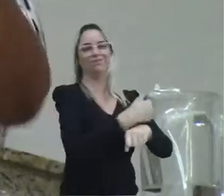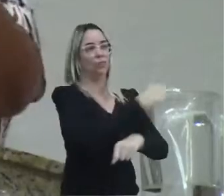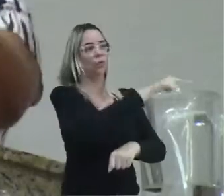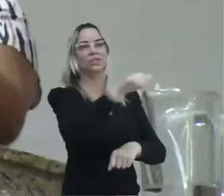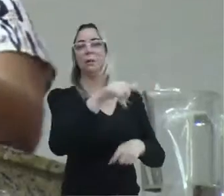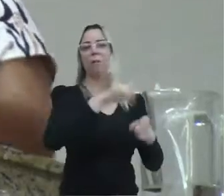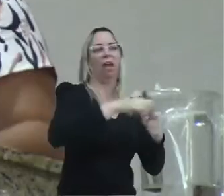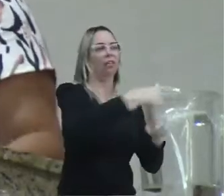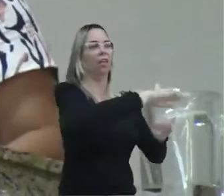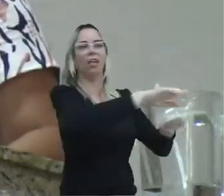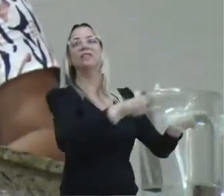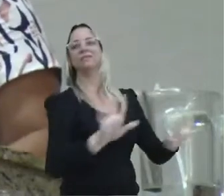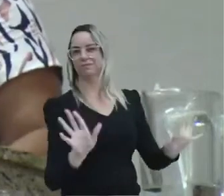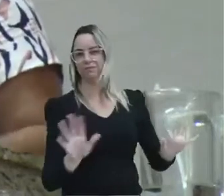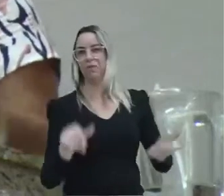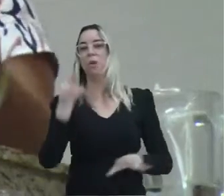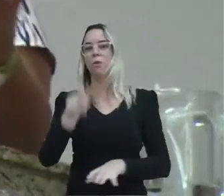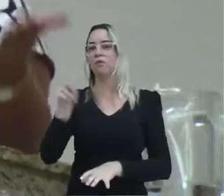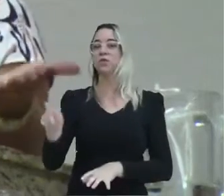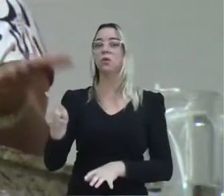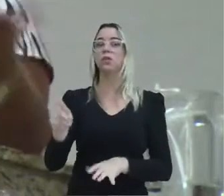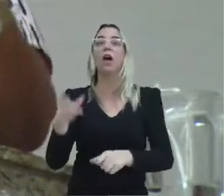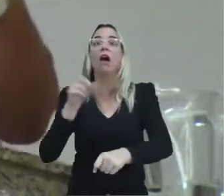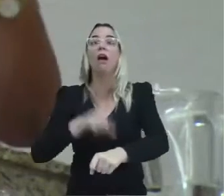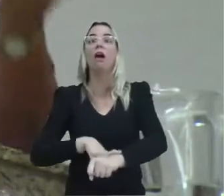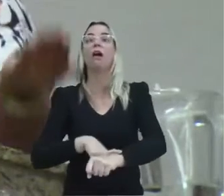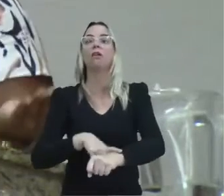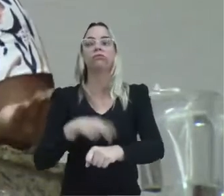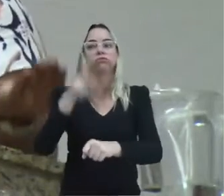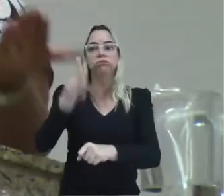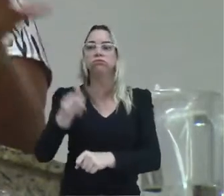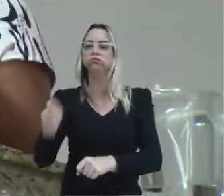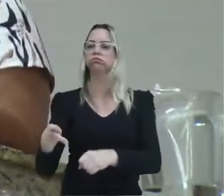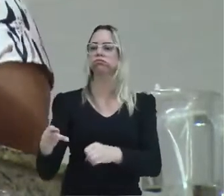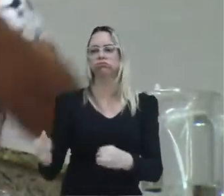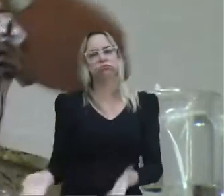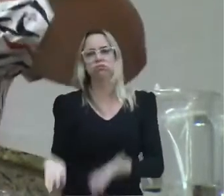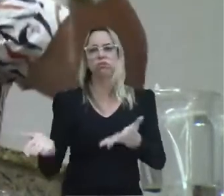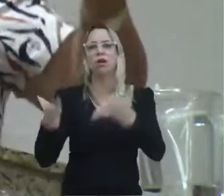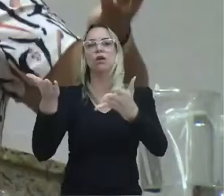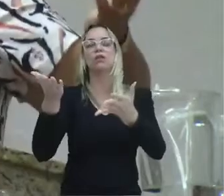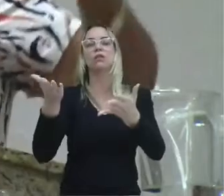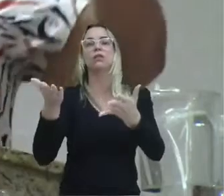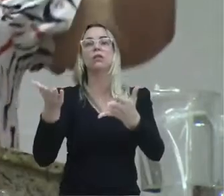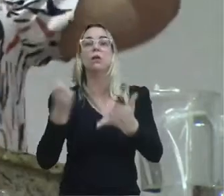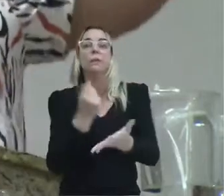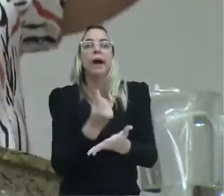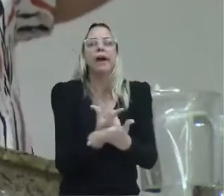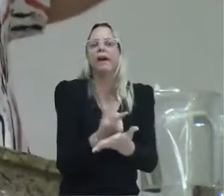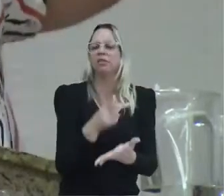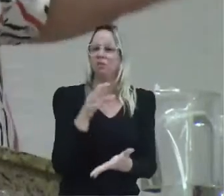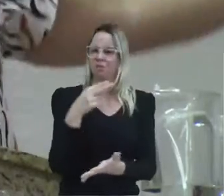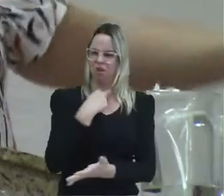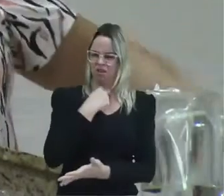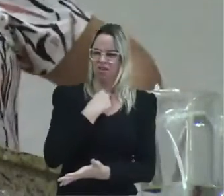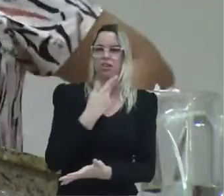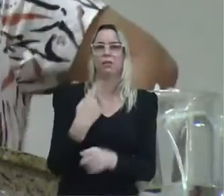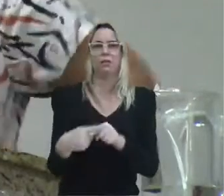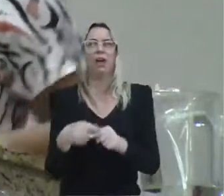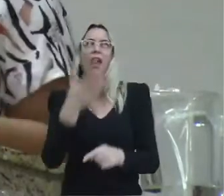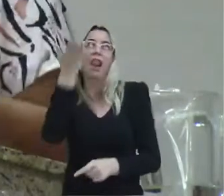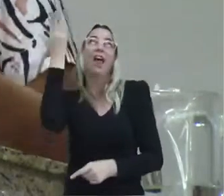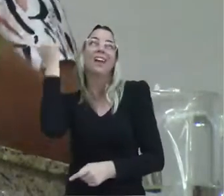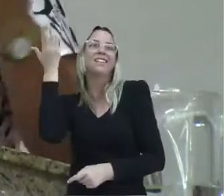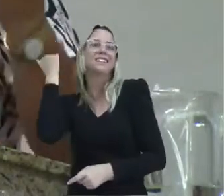realmente valorizar esse profissional, dizem que uma carreira não se pode pagar porque alguma pessoa lá atrás